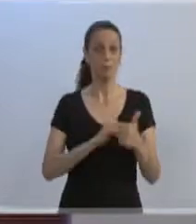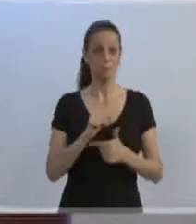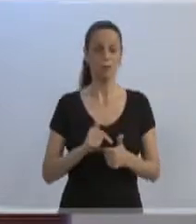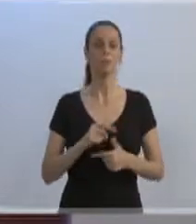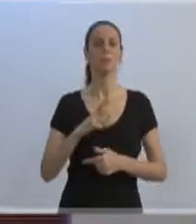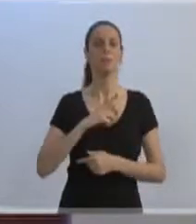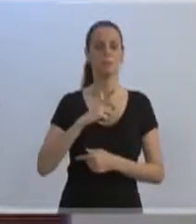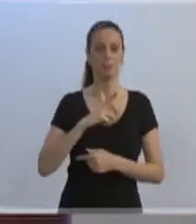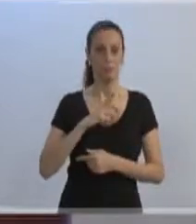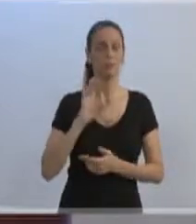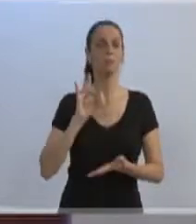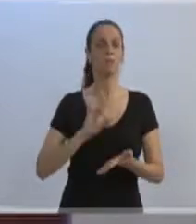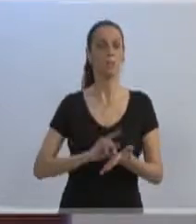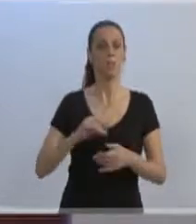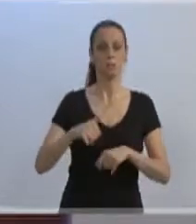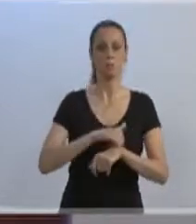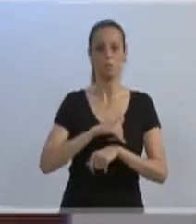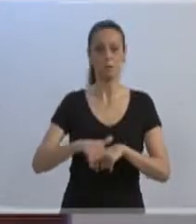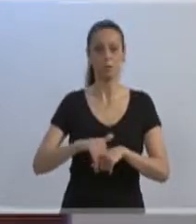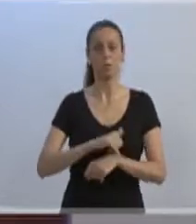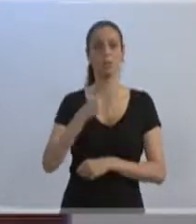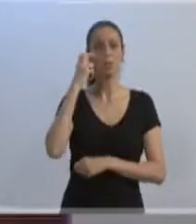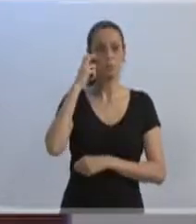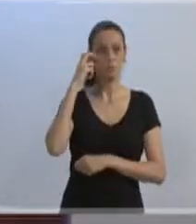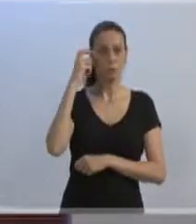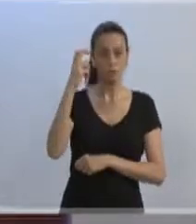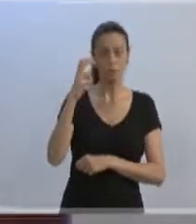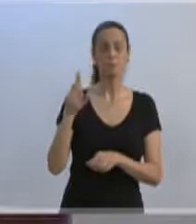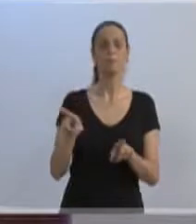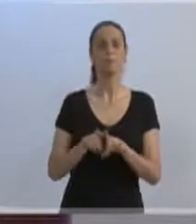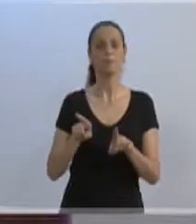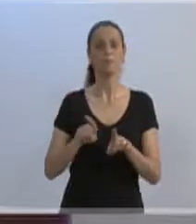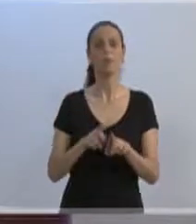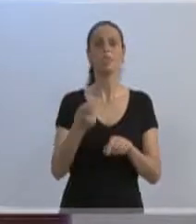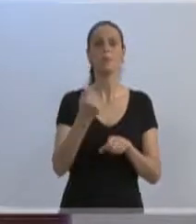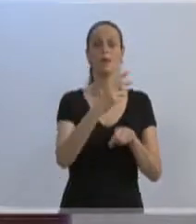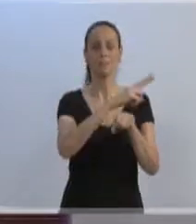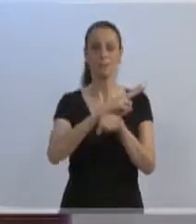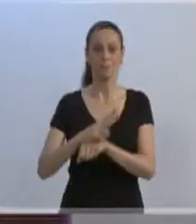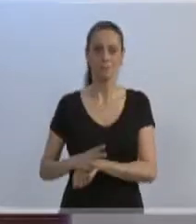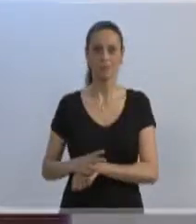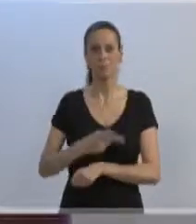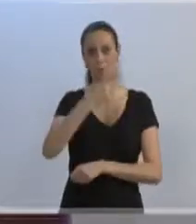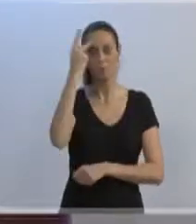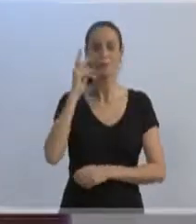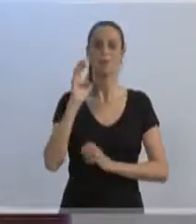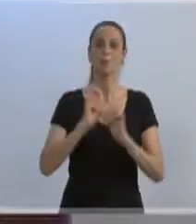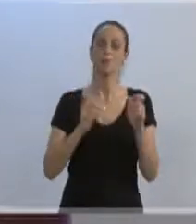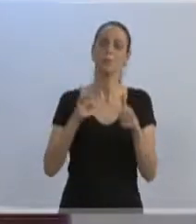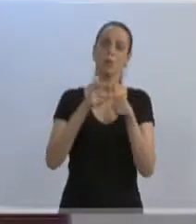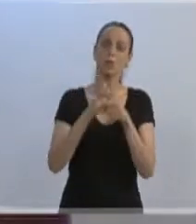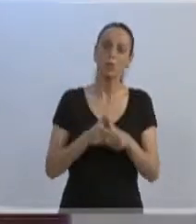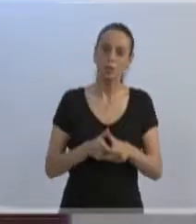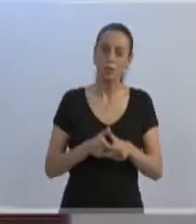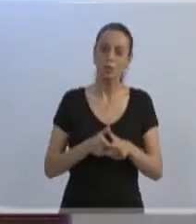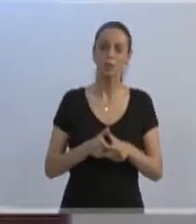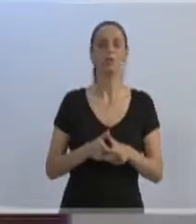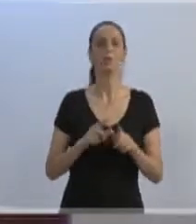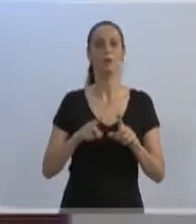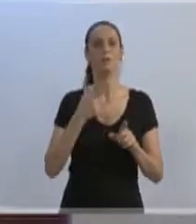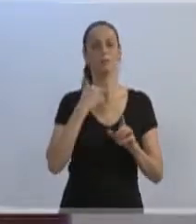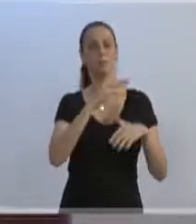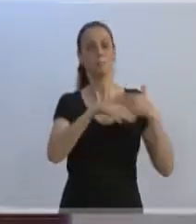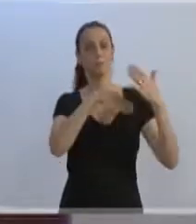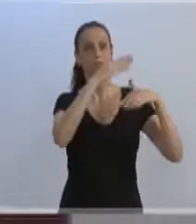inteligente oferecendo microcrédito para empreendedores que têm pequenos negócios micronegócios mas querem